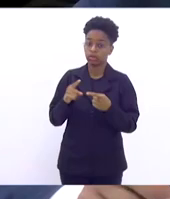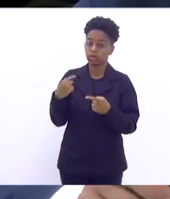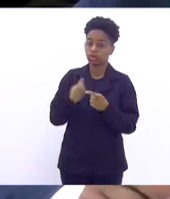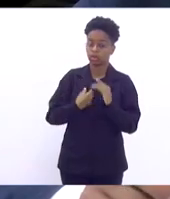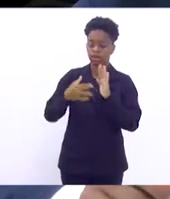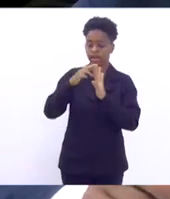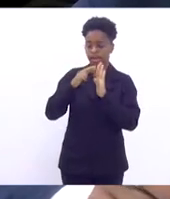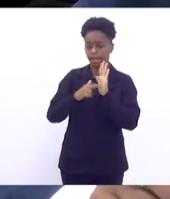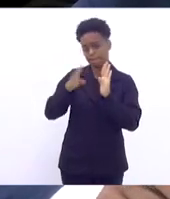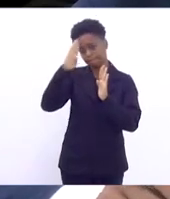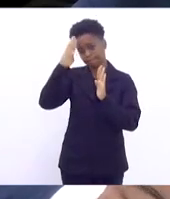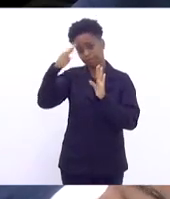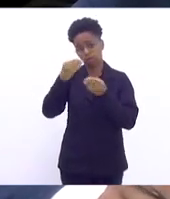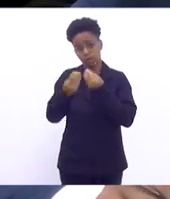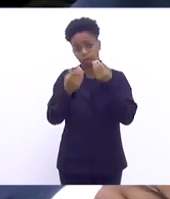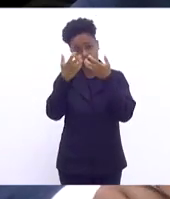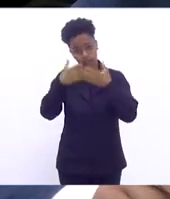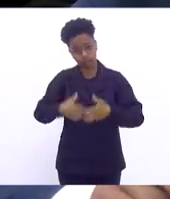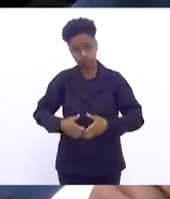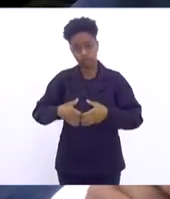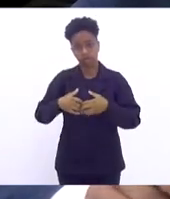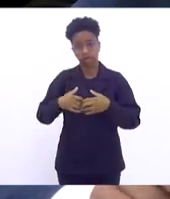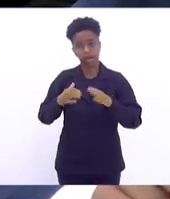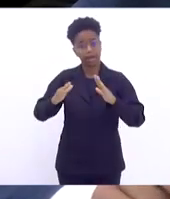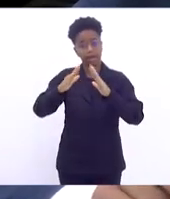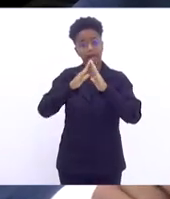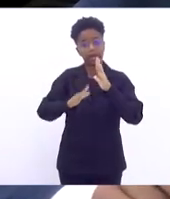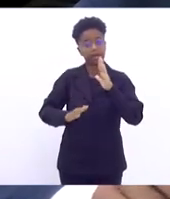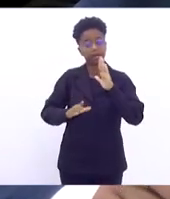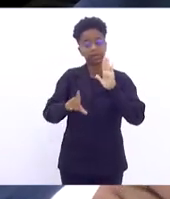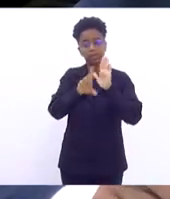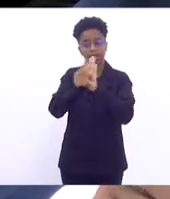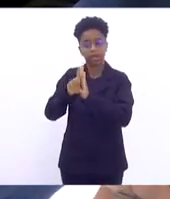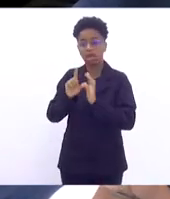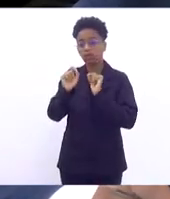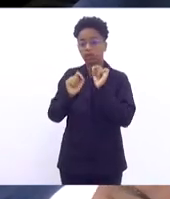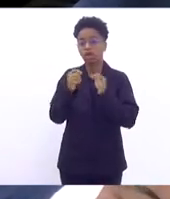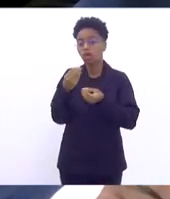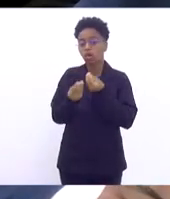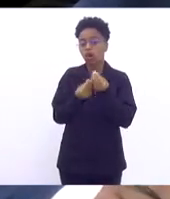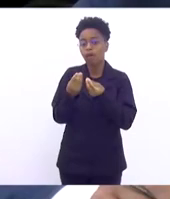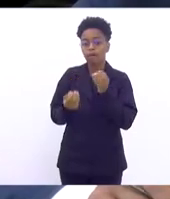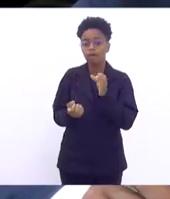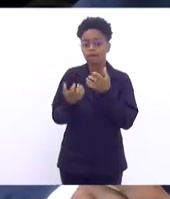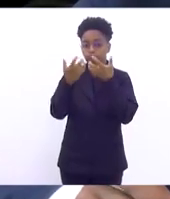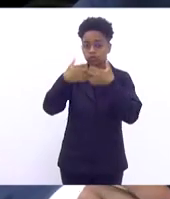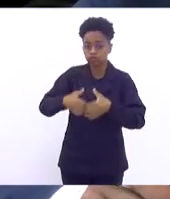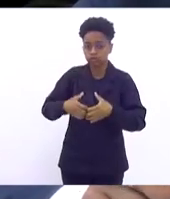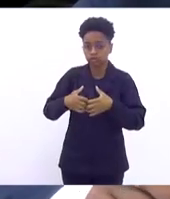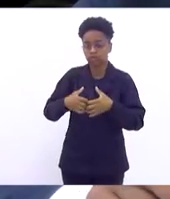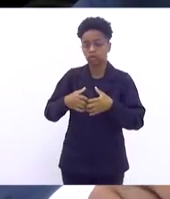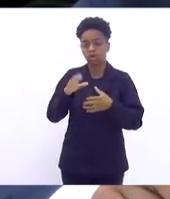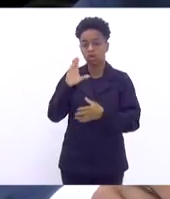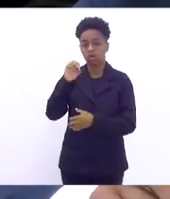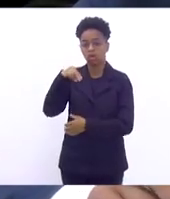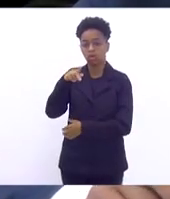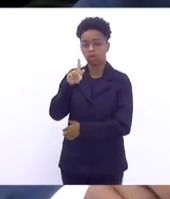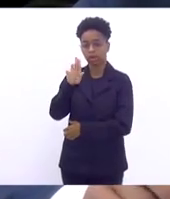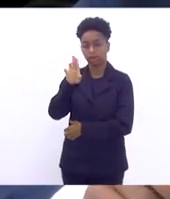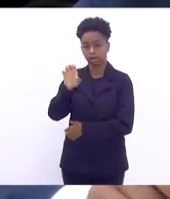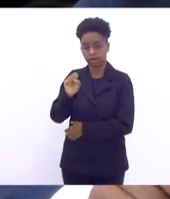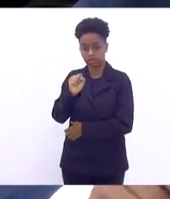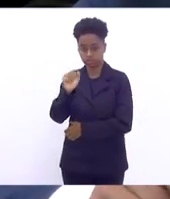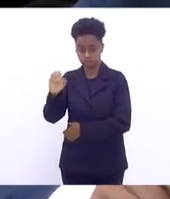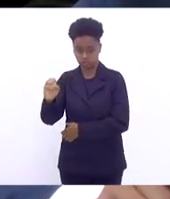regramento de um funcionamento de casa Legislativa que é o funcionamento do congresso né Eu não sou eu sou municipalista libertário essa